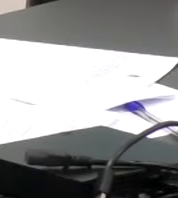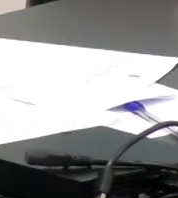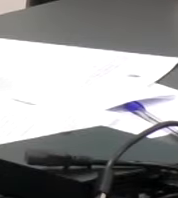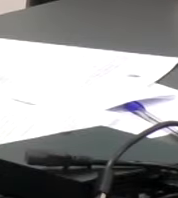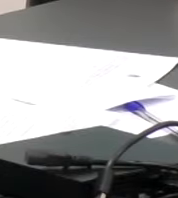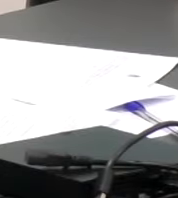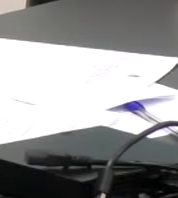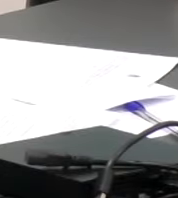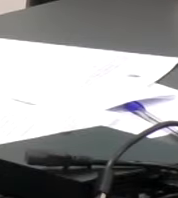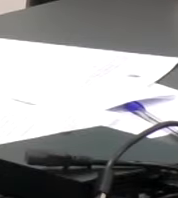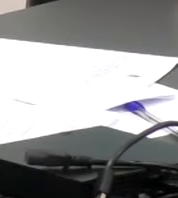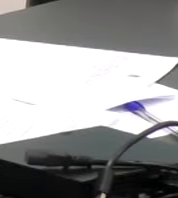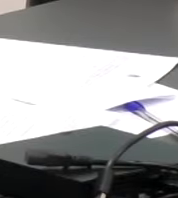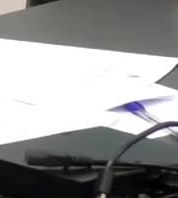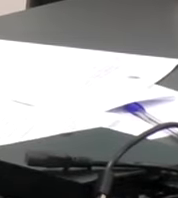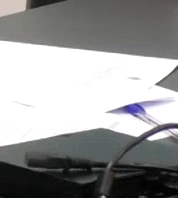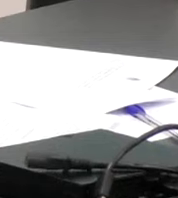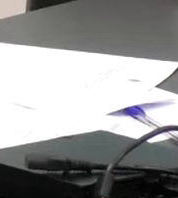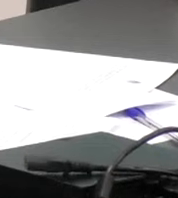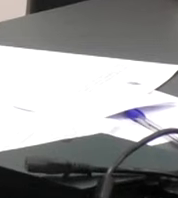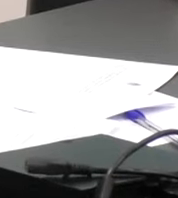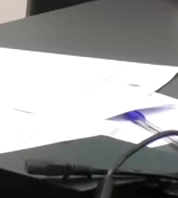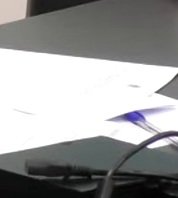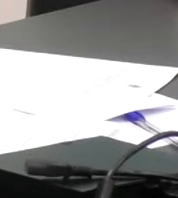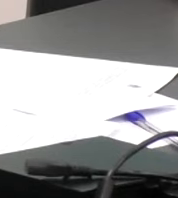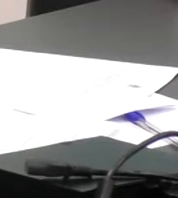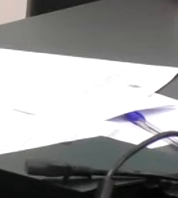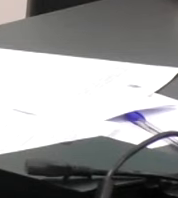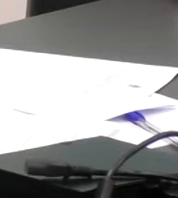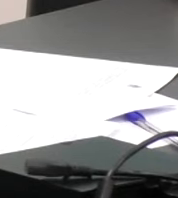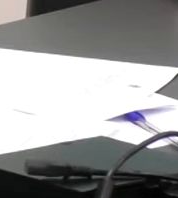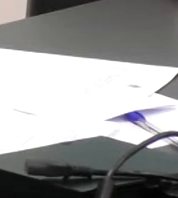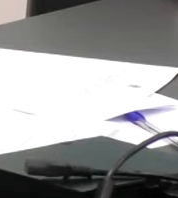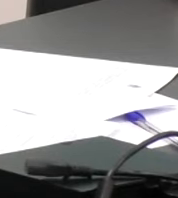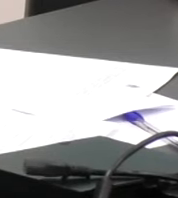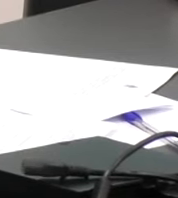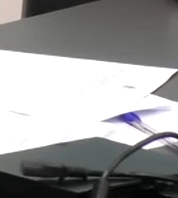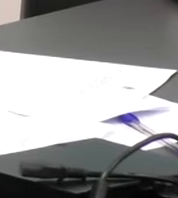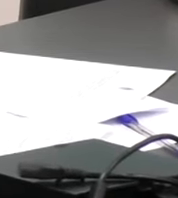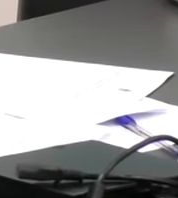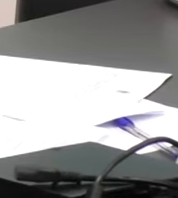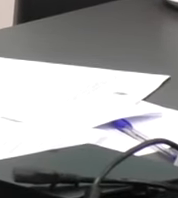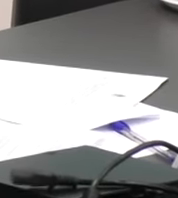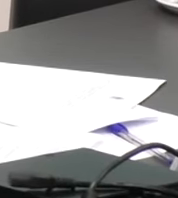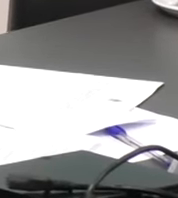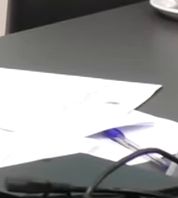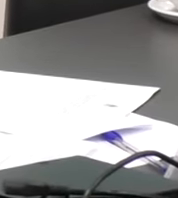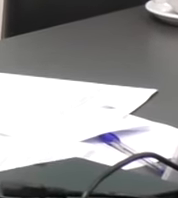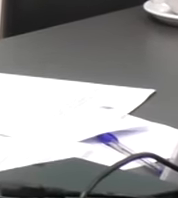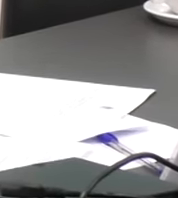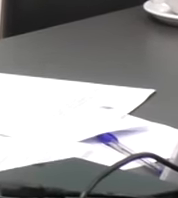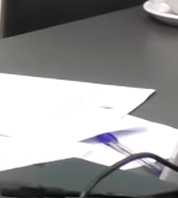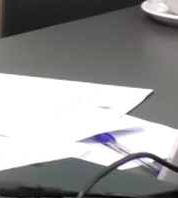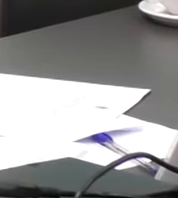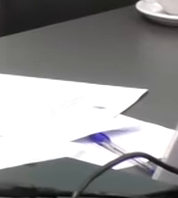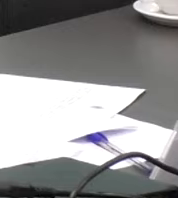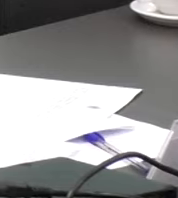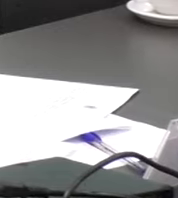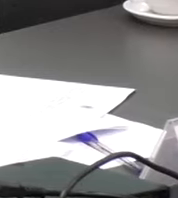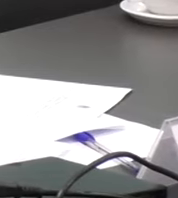negra dentro da favela tem que estar com a arma na mão é uma brincadeira mas que se numa brincadeira